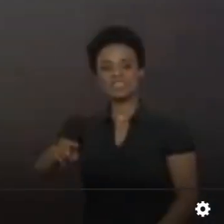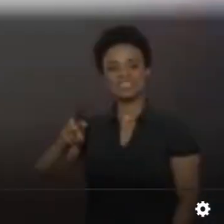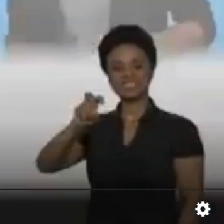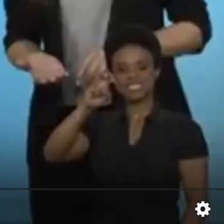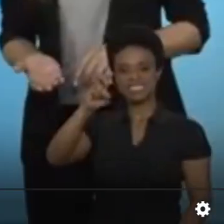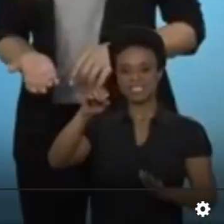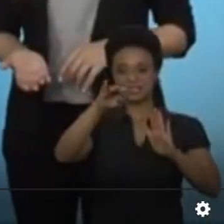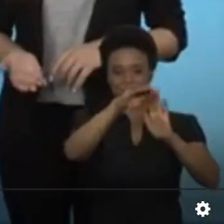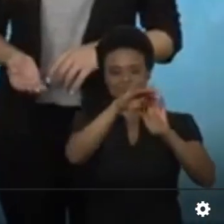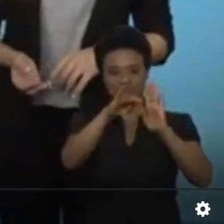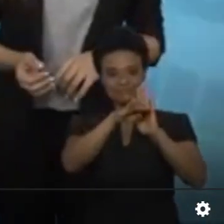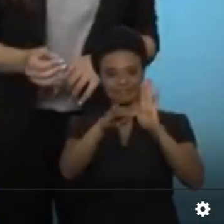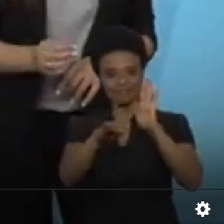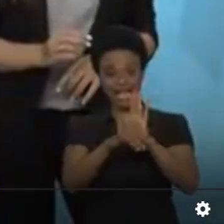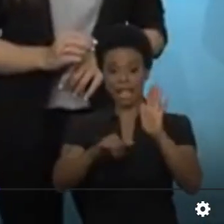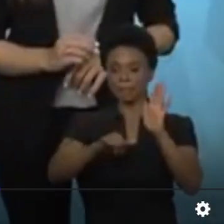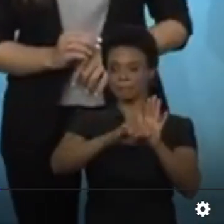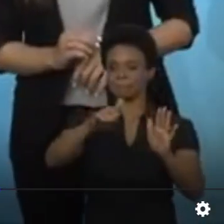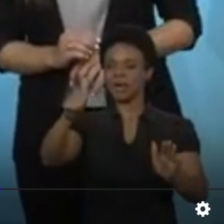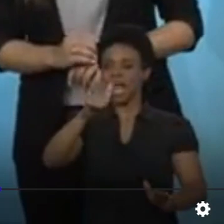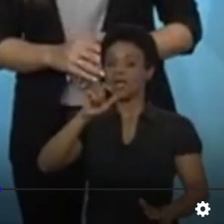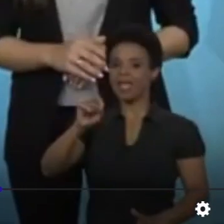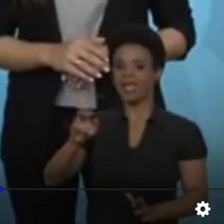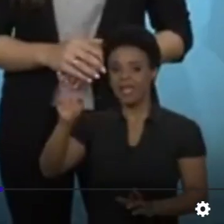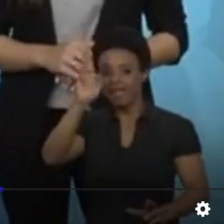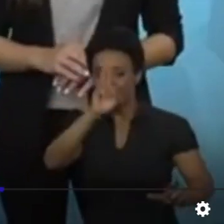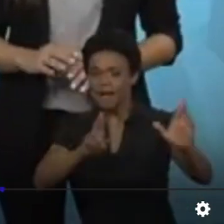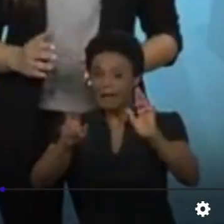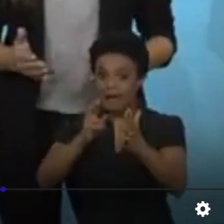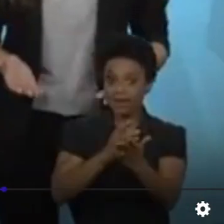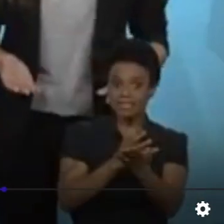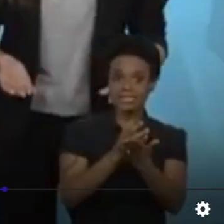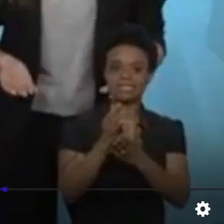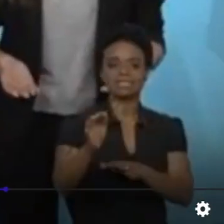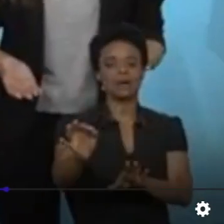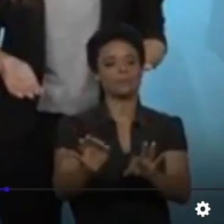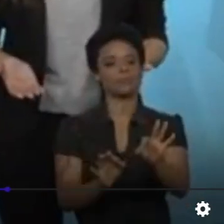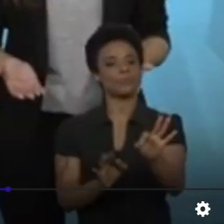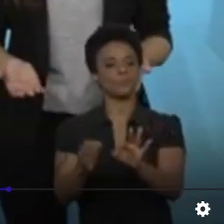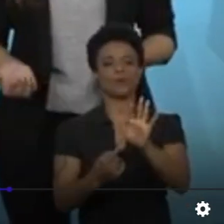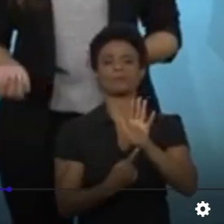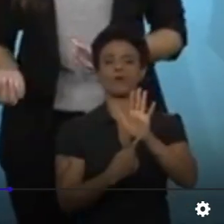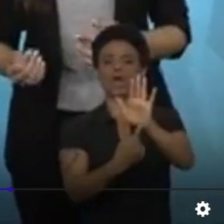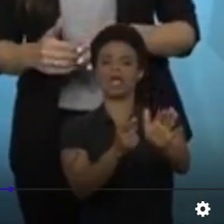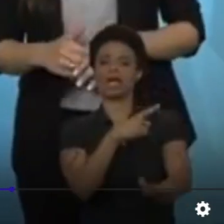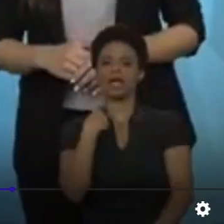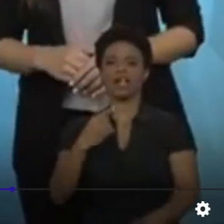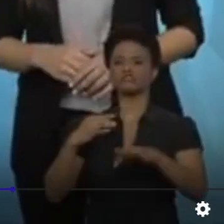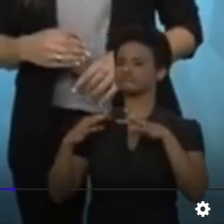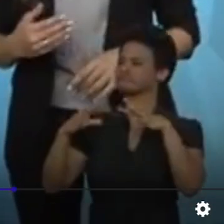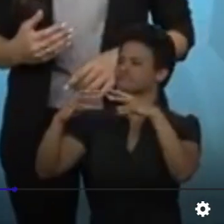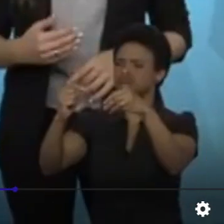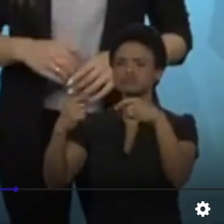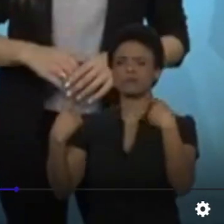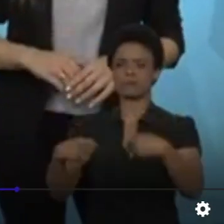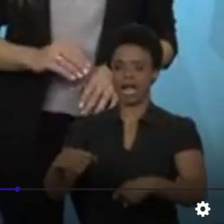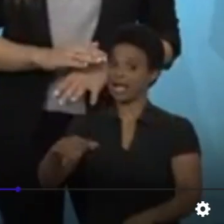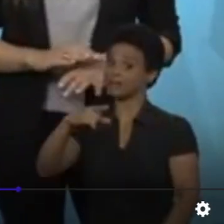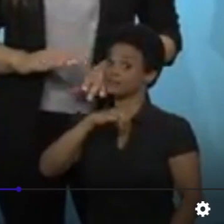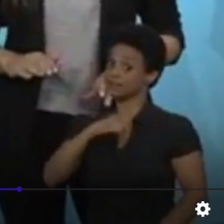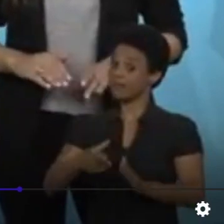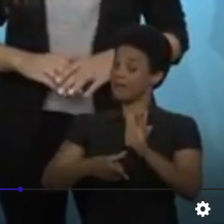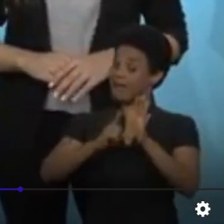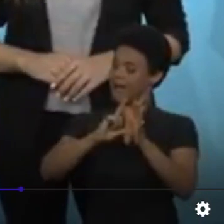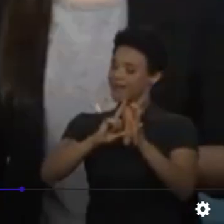fases. A primeira fase é a análise inicial do projeto, que vai nos mostrar os dados que precisamos coletar antes de